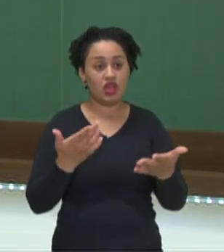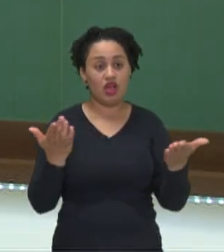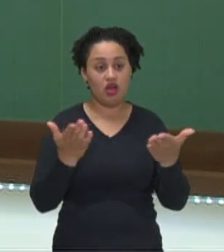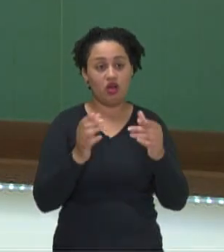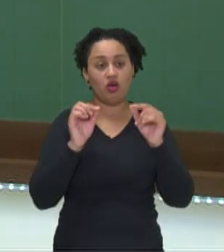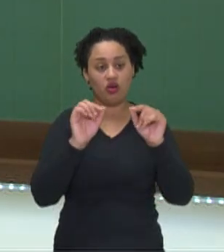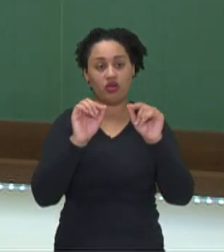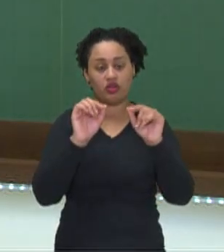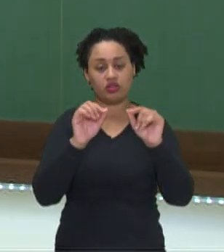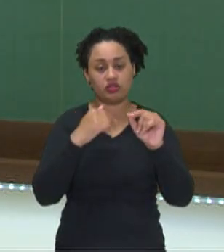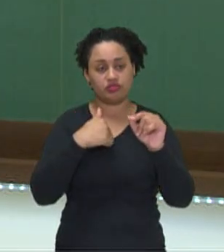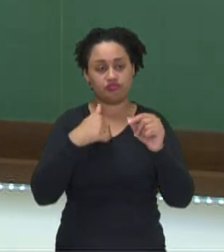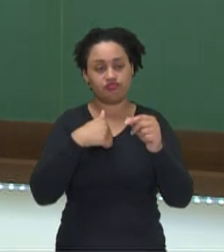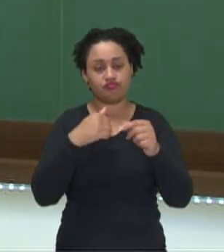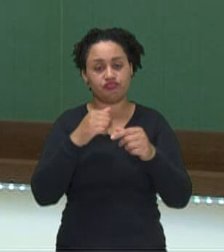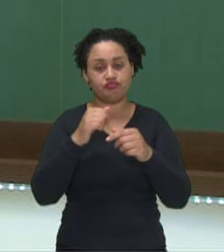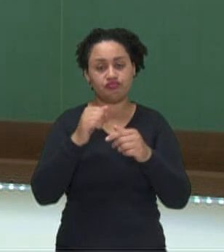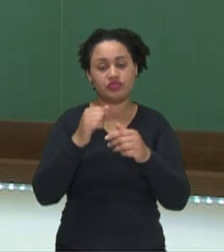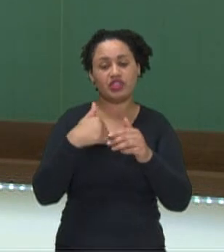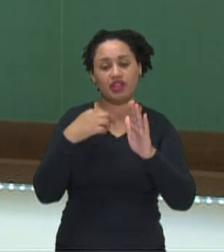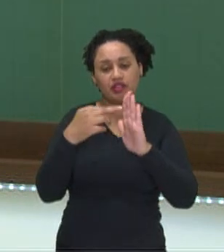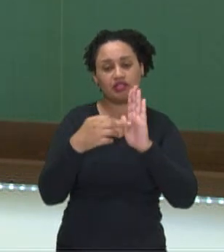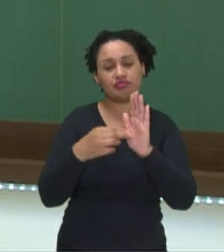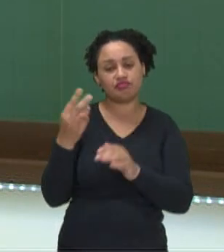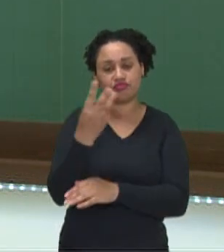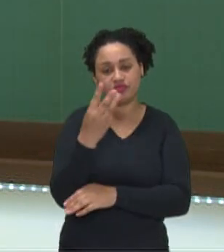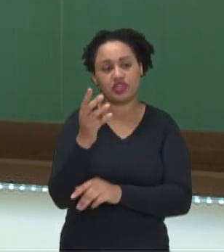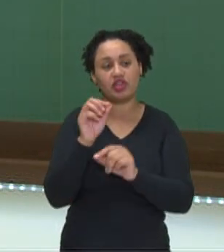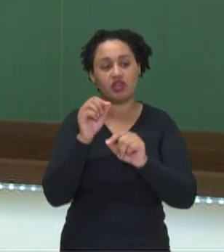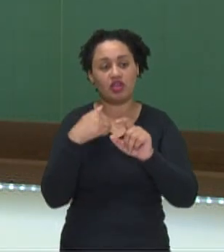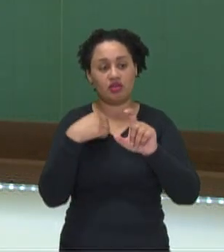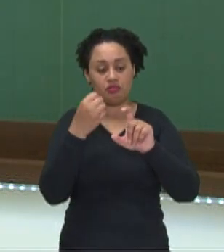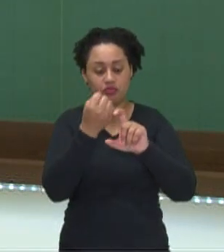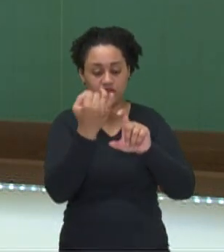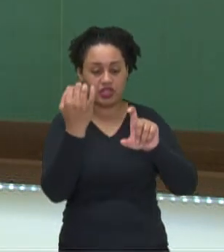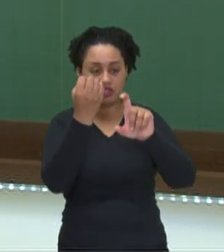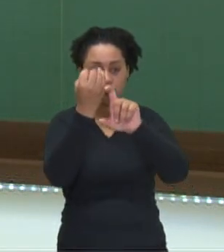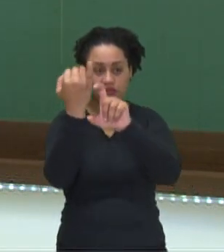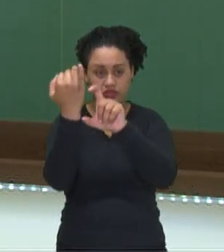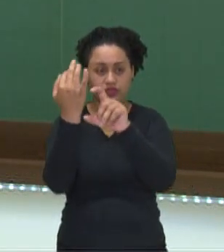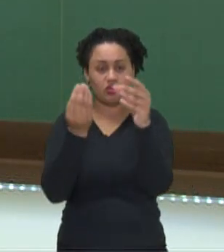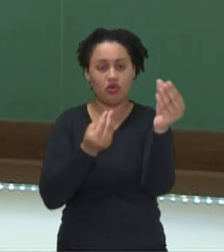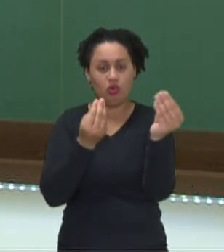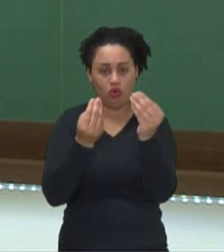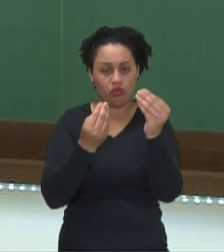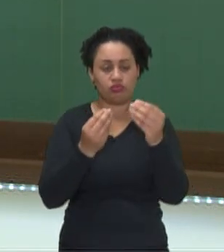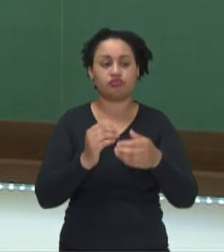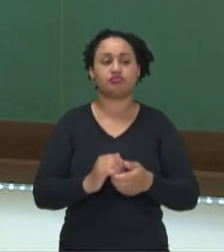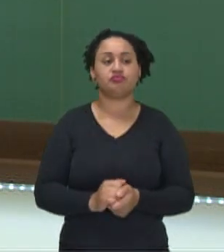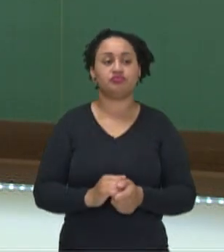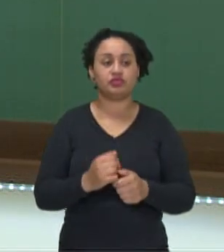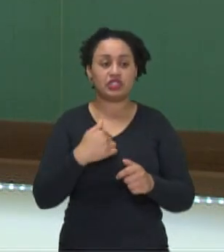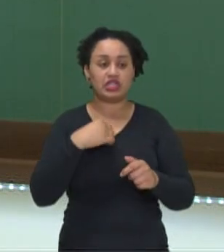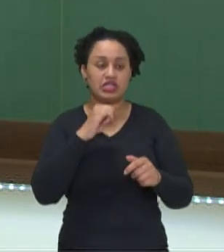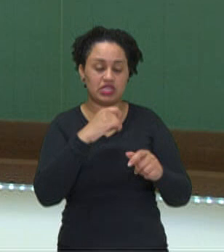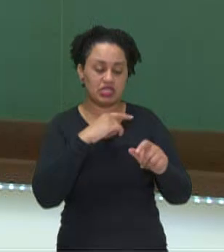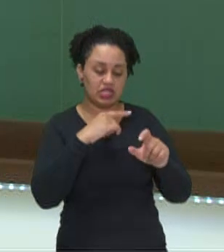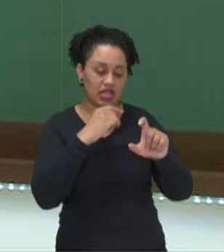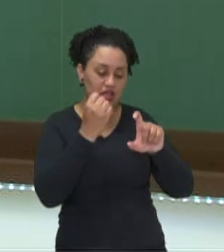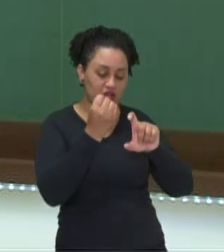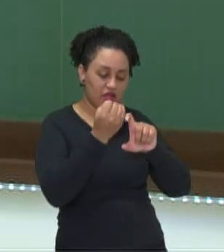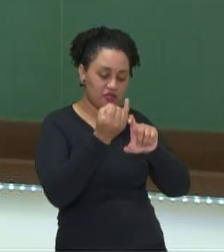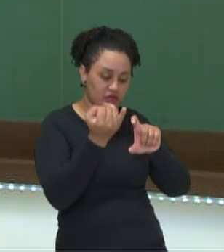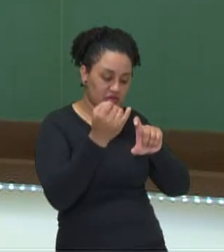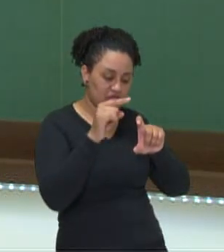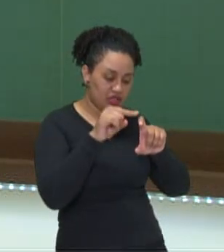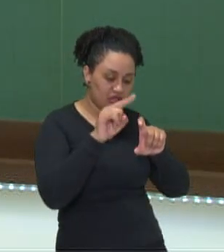3, nós vamos trabalhar com potência de uma potência. É quando uma potência está elevada a